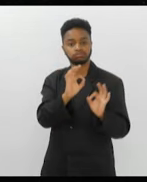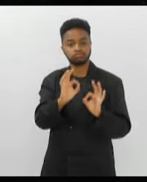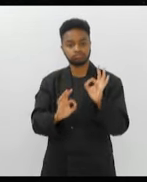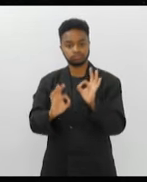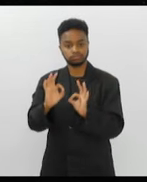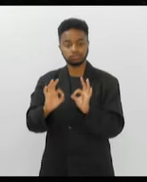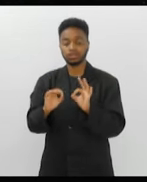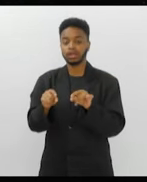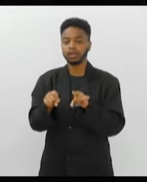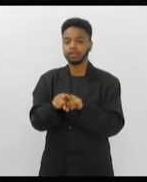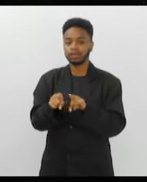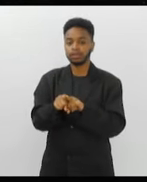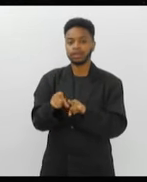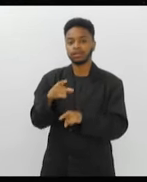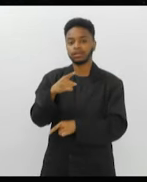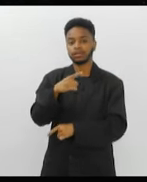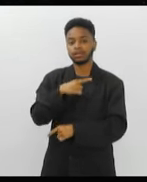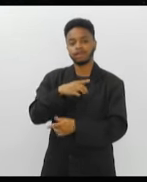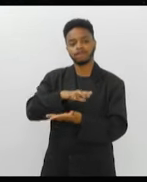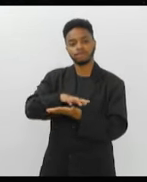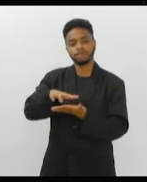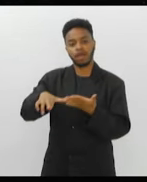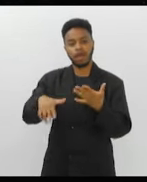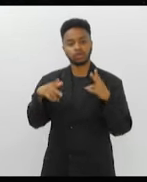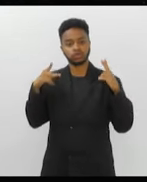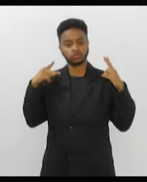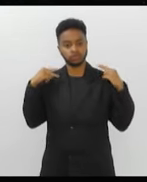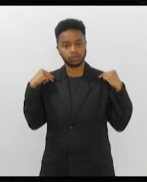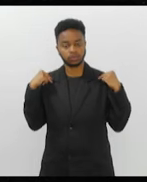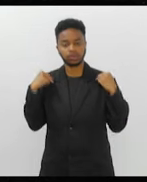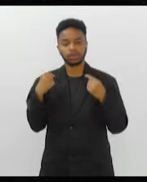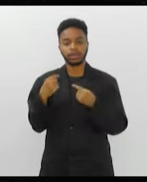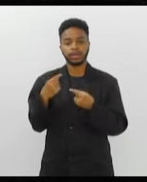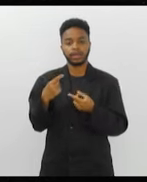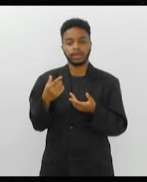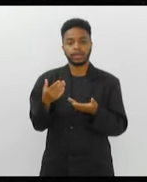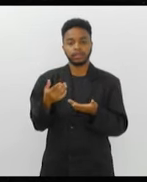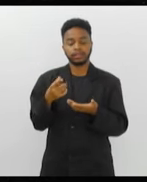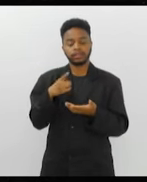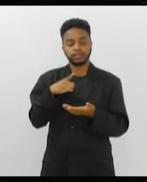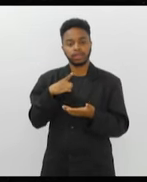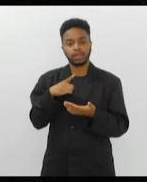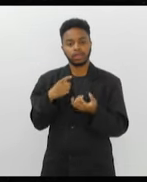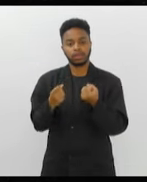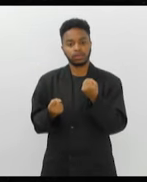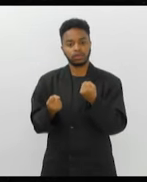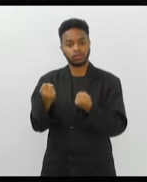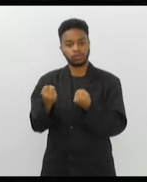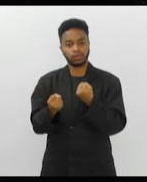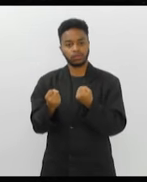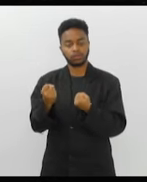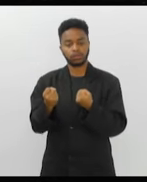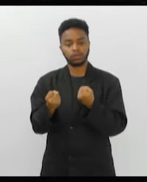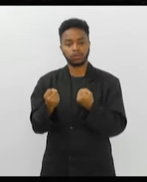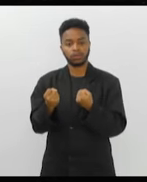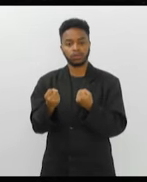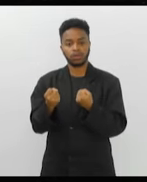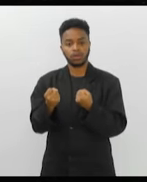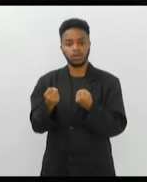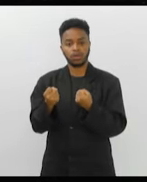aí tem muitos motoristas que têm no veículo o